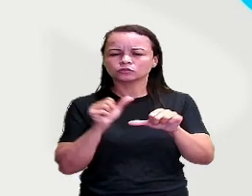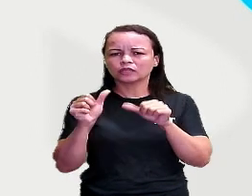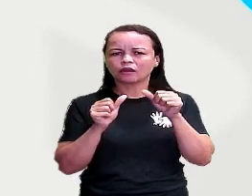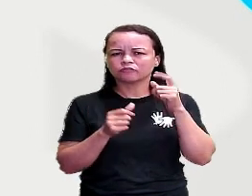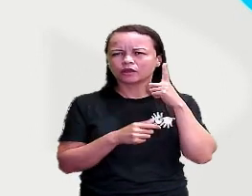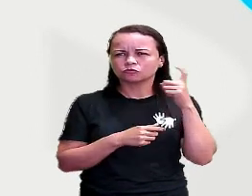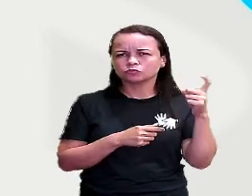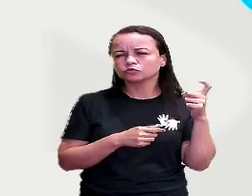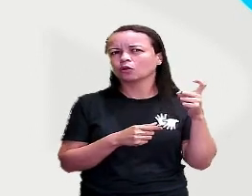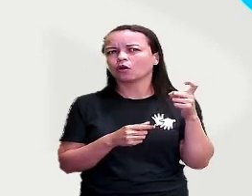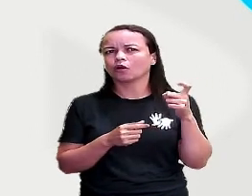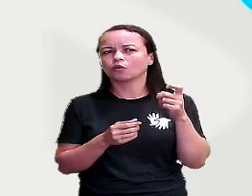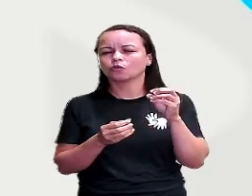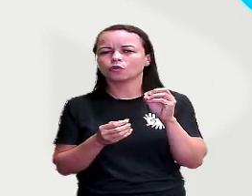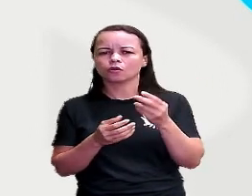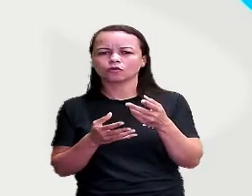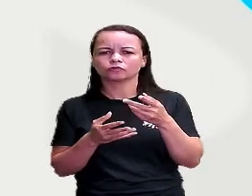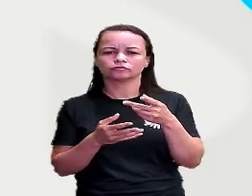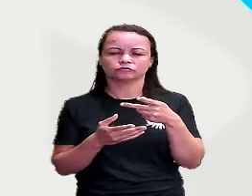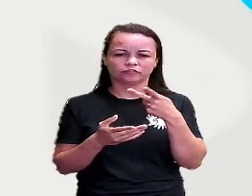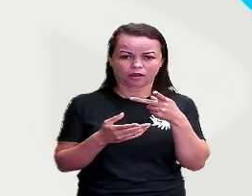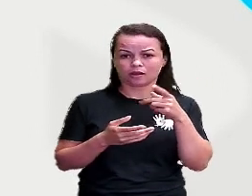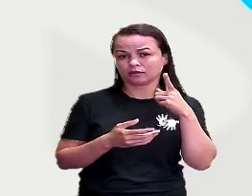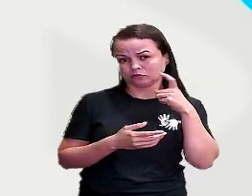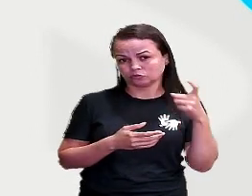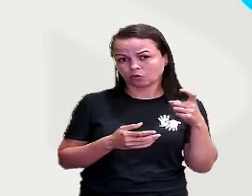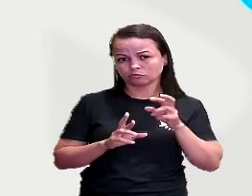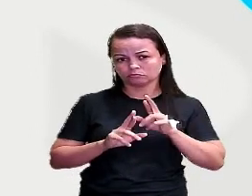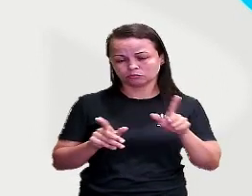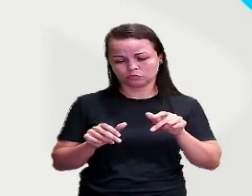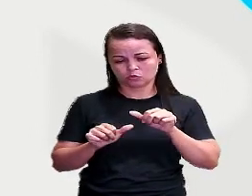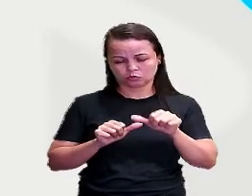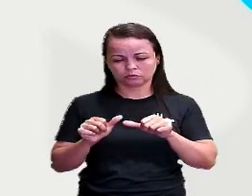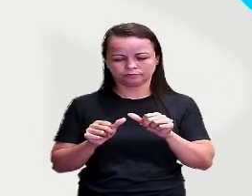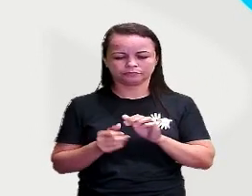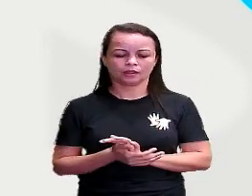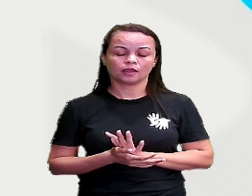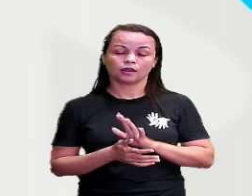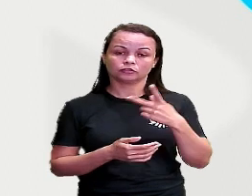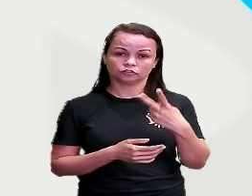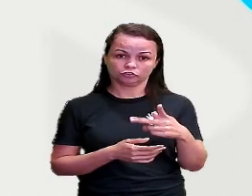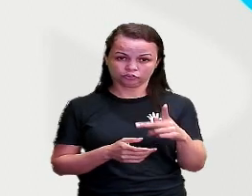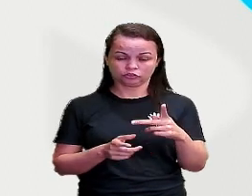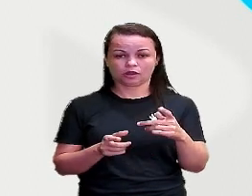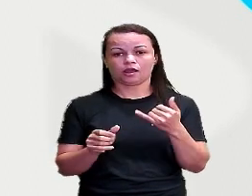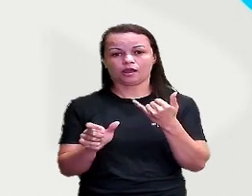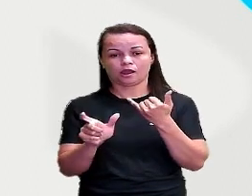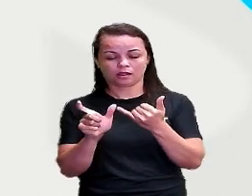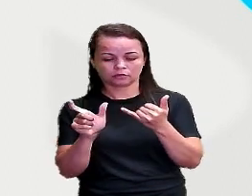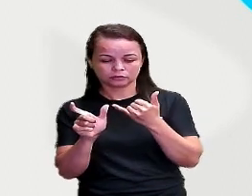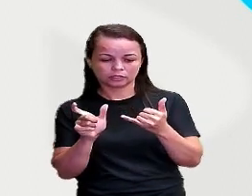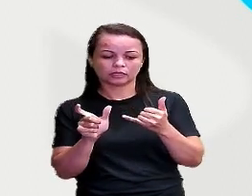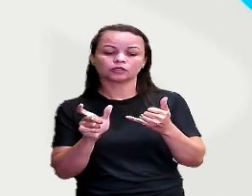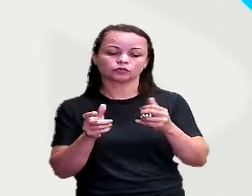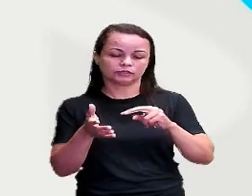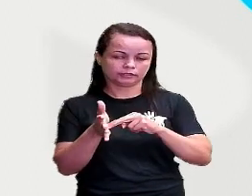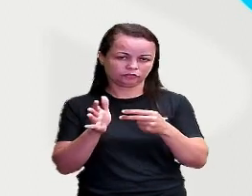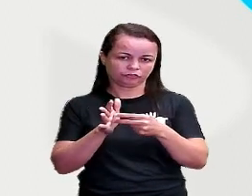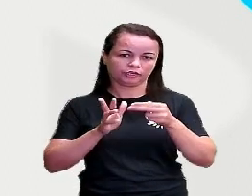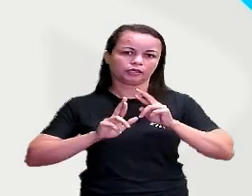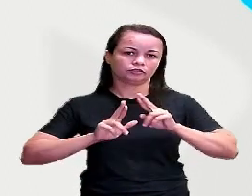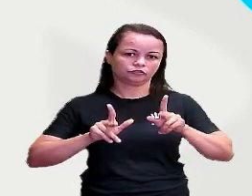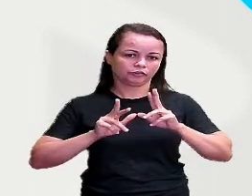né? Quando a gente falava, ele mudava no som. Já aqui não. A grafia ela é semelhante, mas os significados são diferentes. Então,